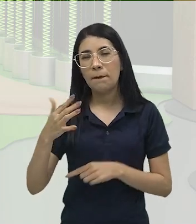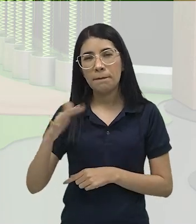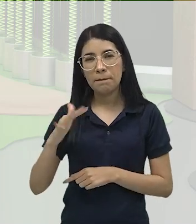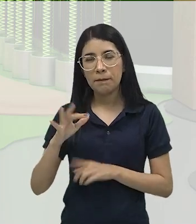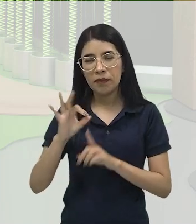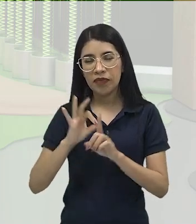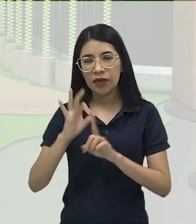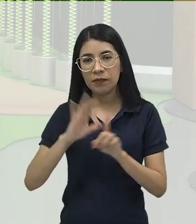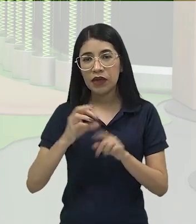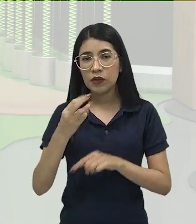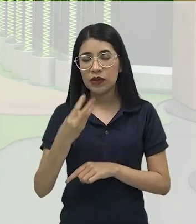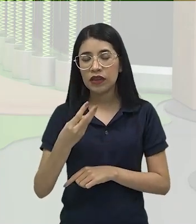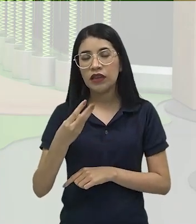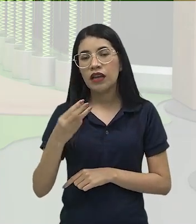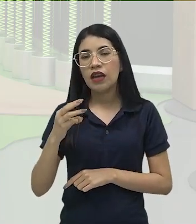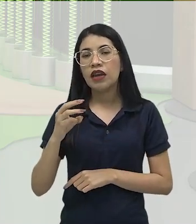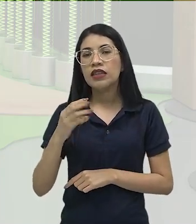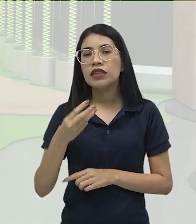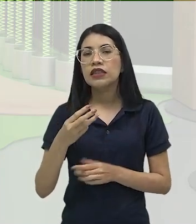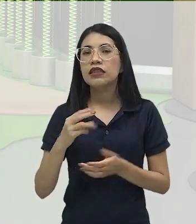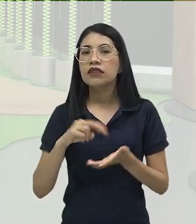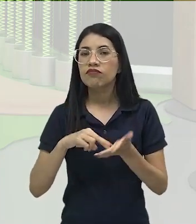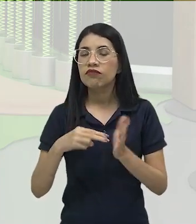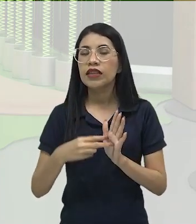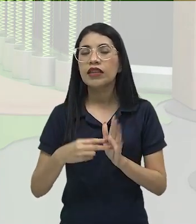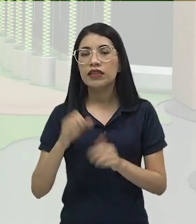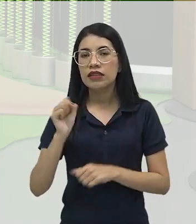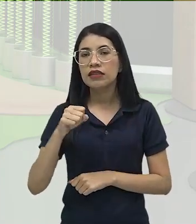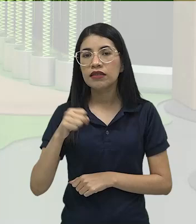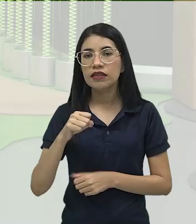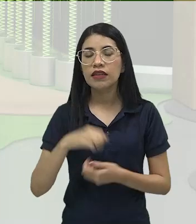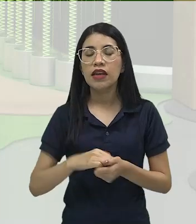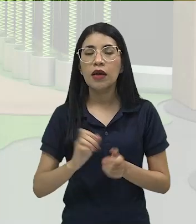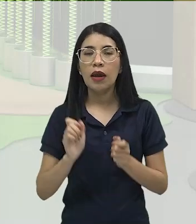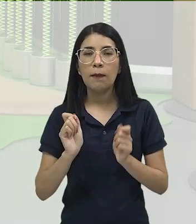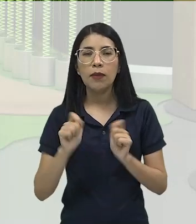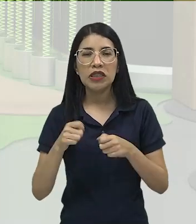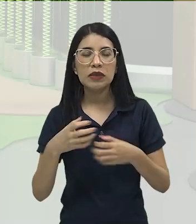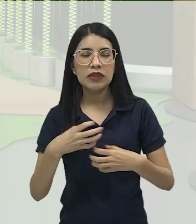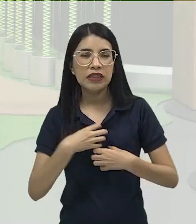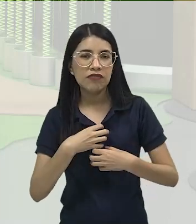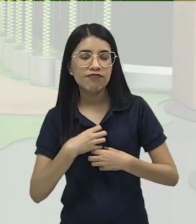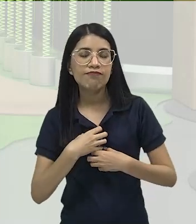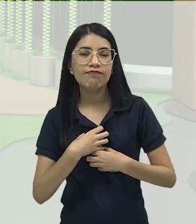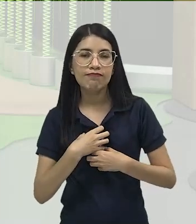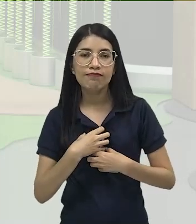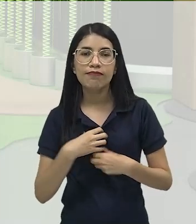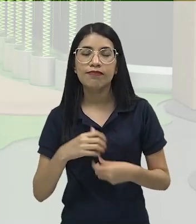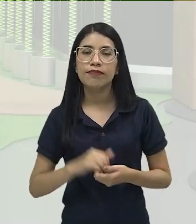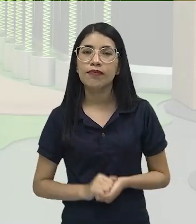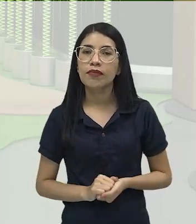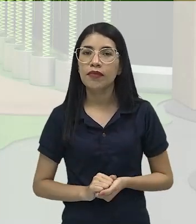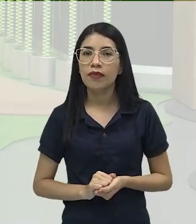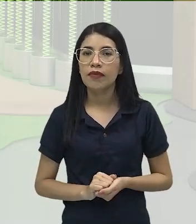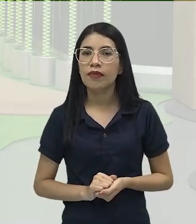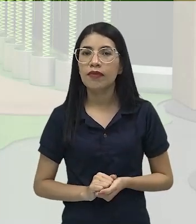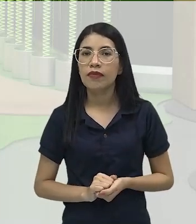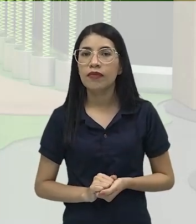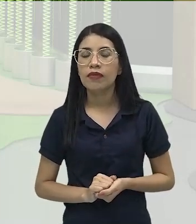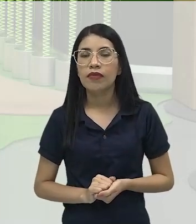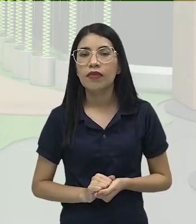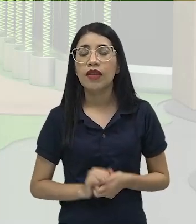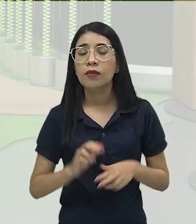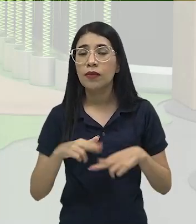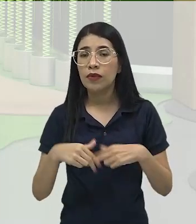graus são muita coisa, sim. A gente consegue sentir isso e é por isso que, em busca de